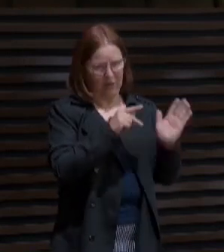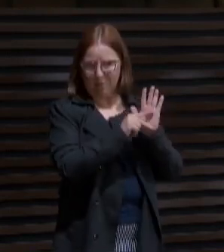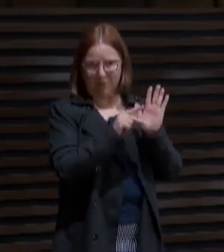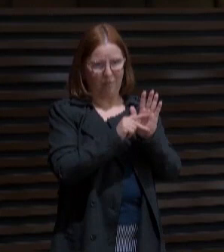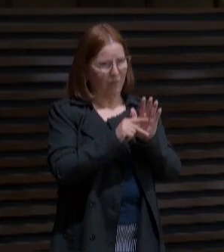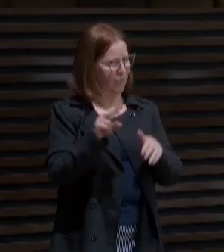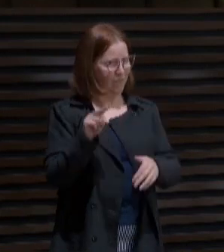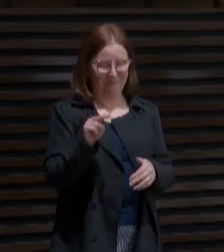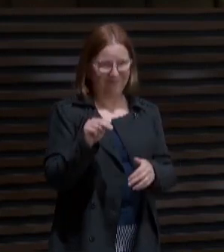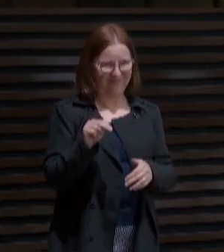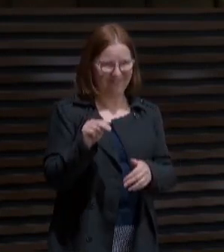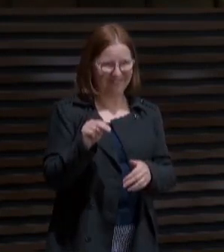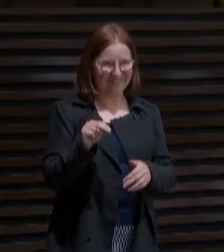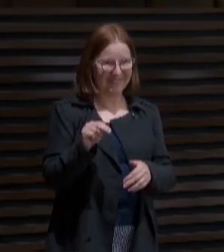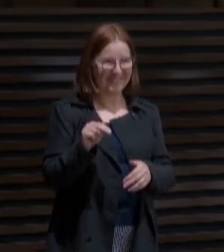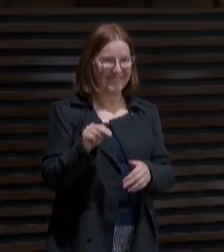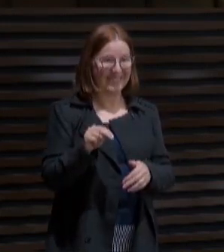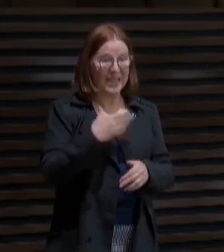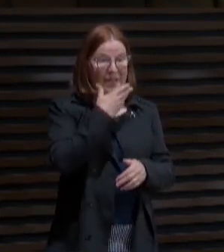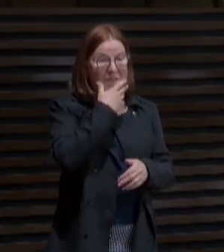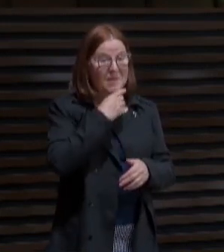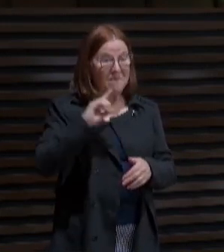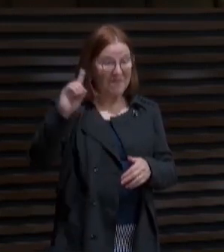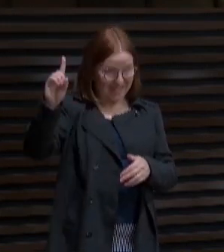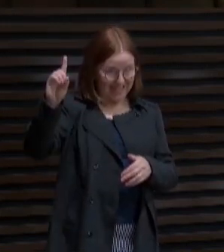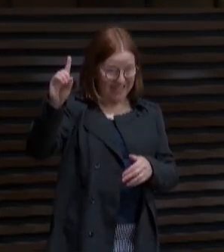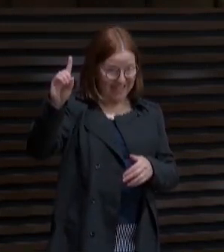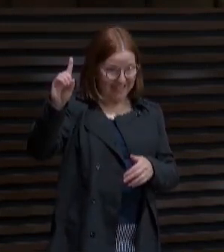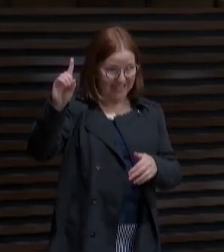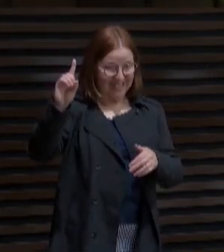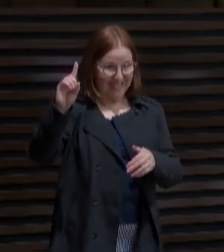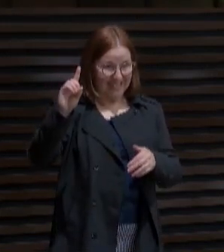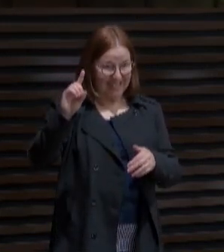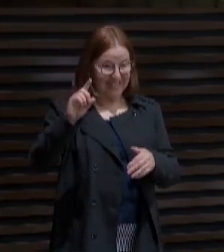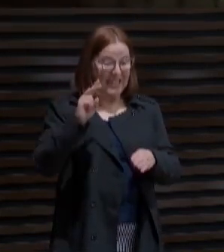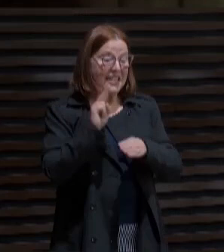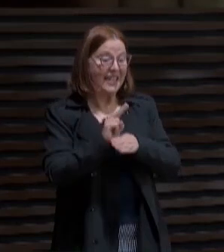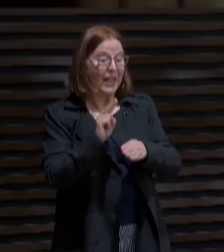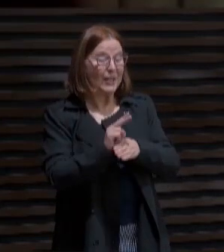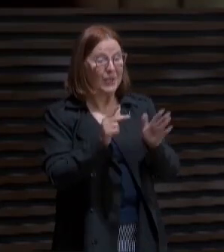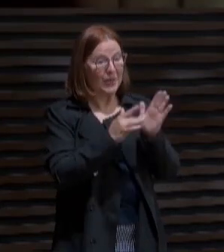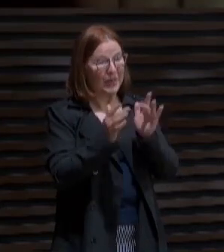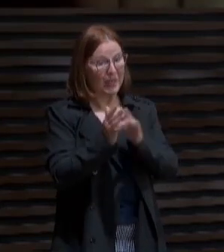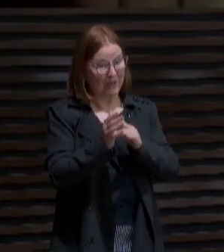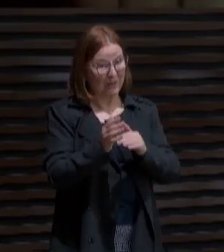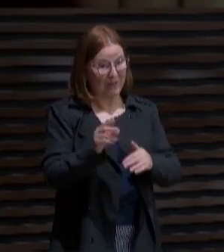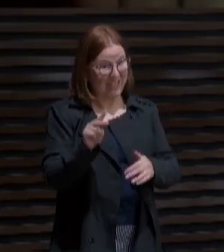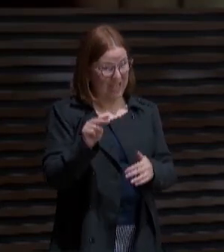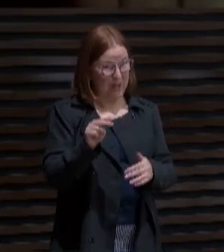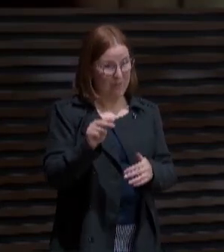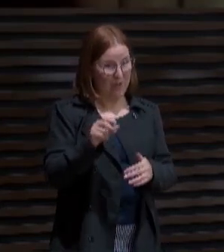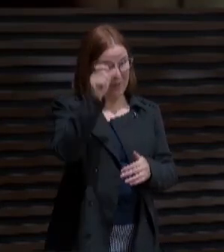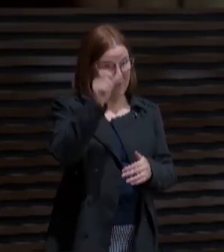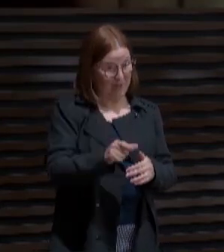próprio. Em vez disso, o Pai o tratou como se fosse um pecador. O que Deus fez?